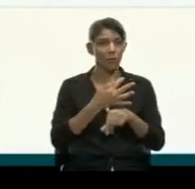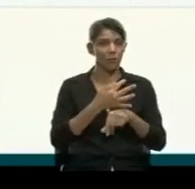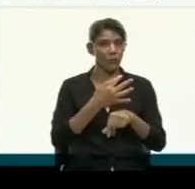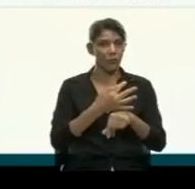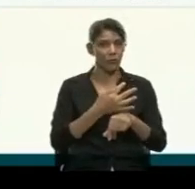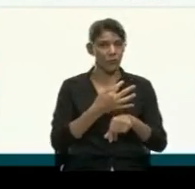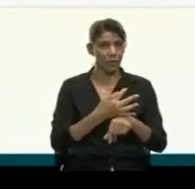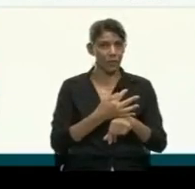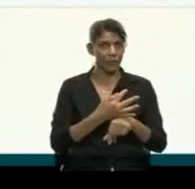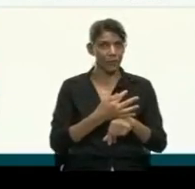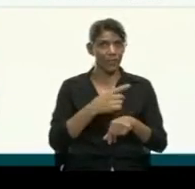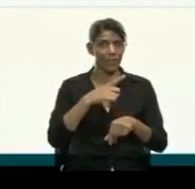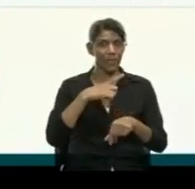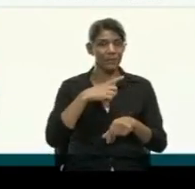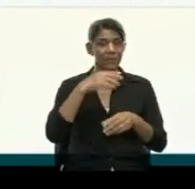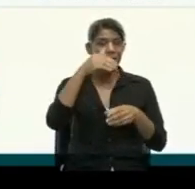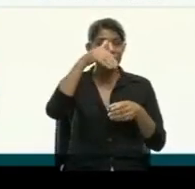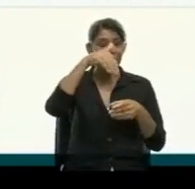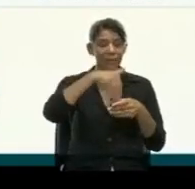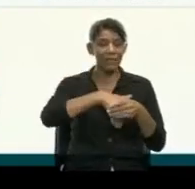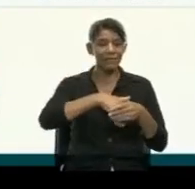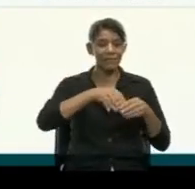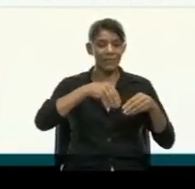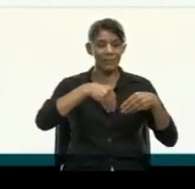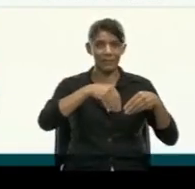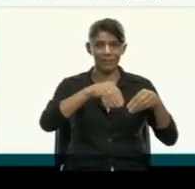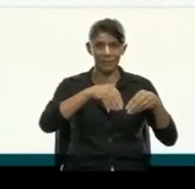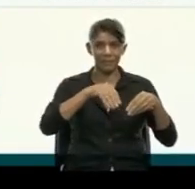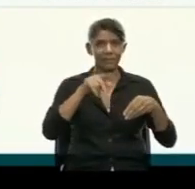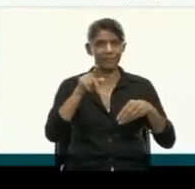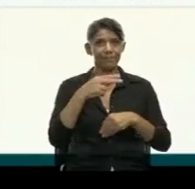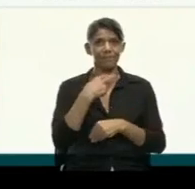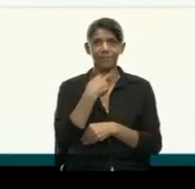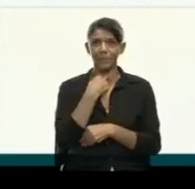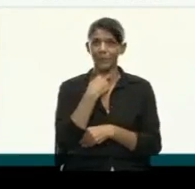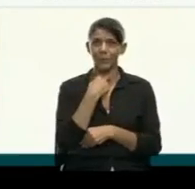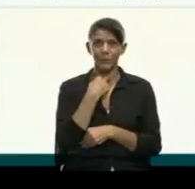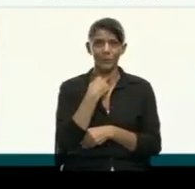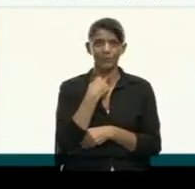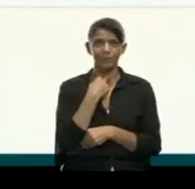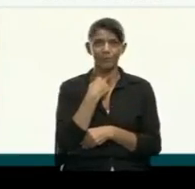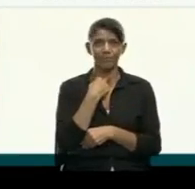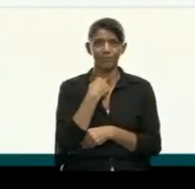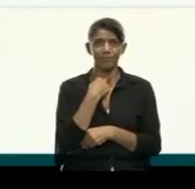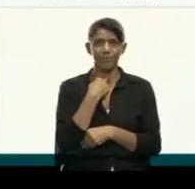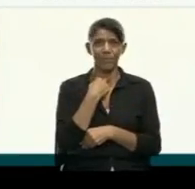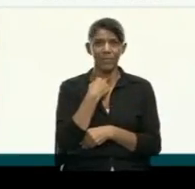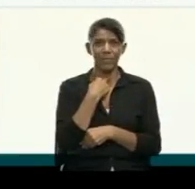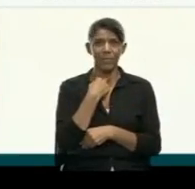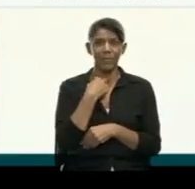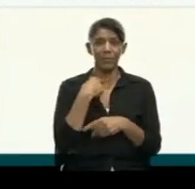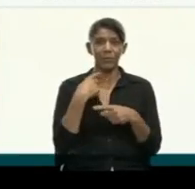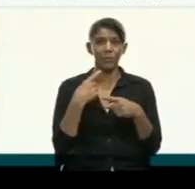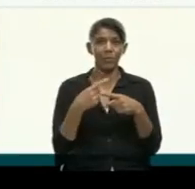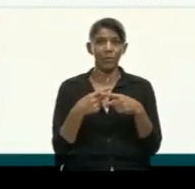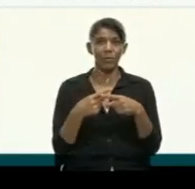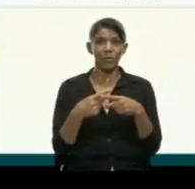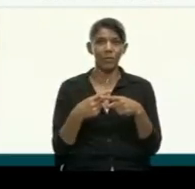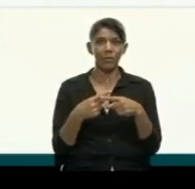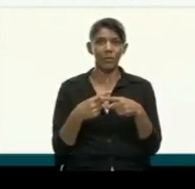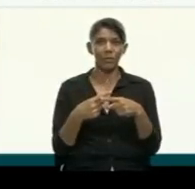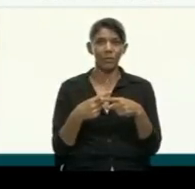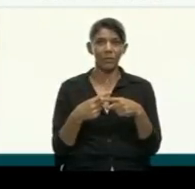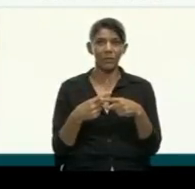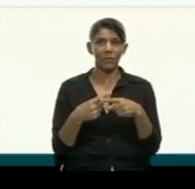está disposta direto na terra. Tá? Isso não pode, sem contar que ela está entrando em contato com o